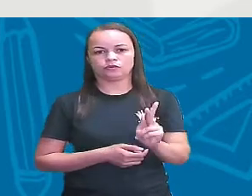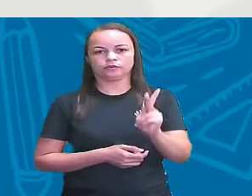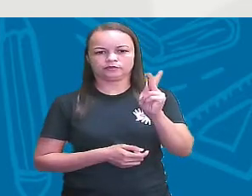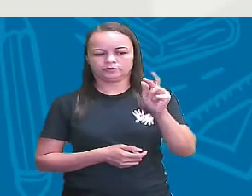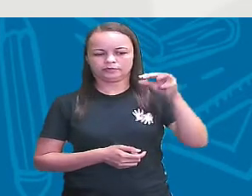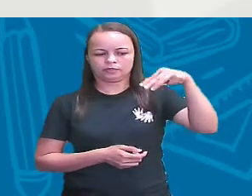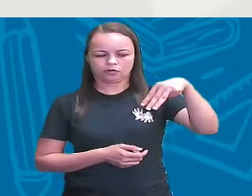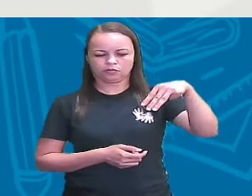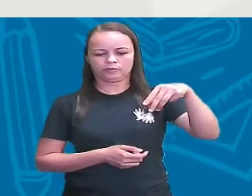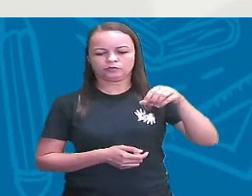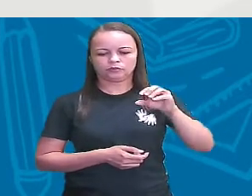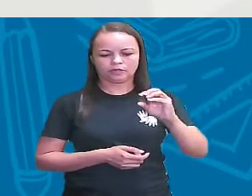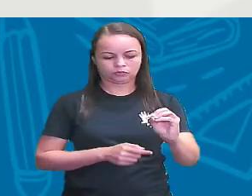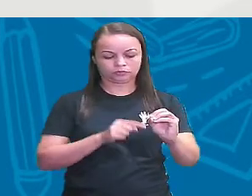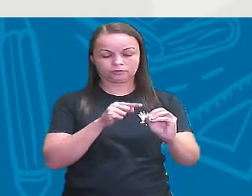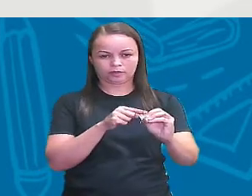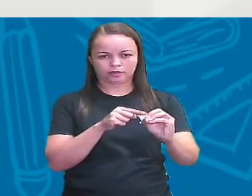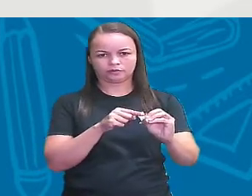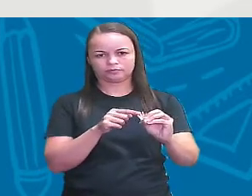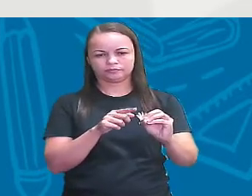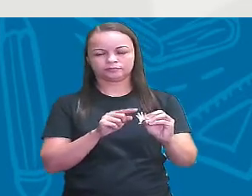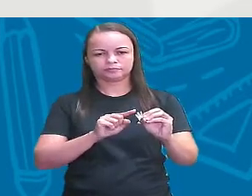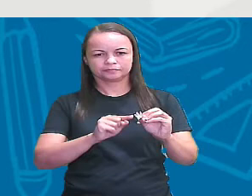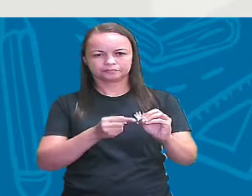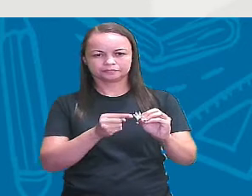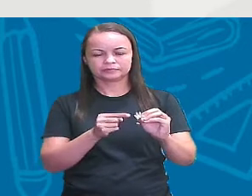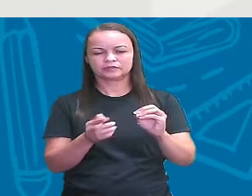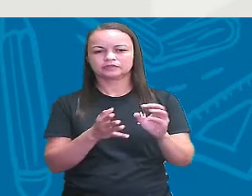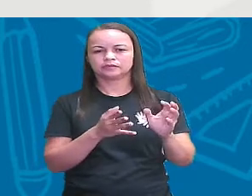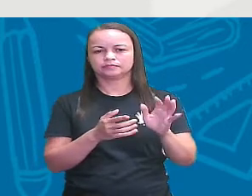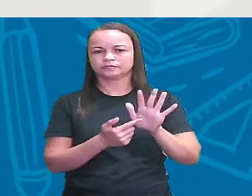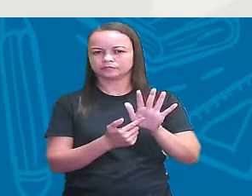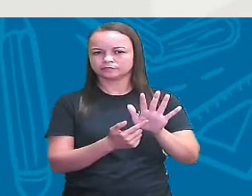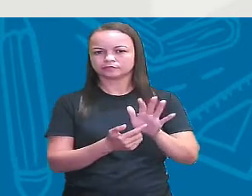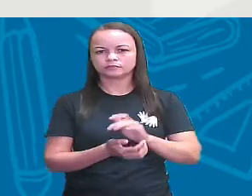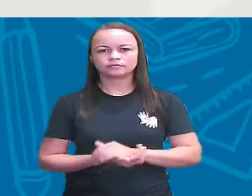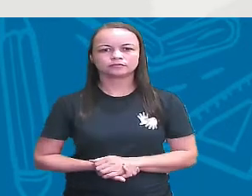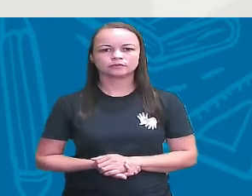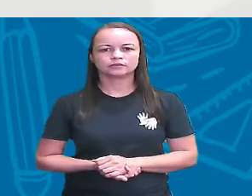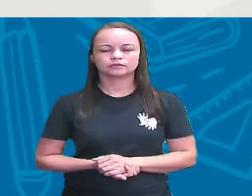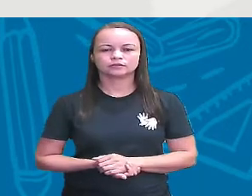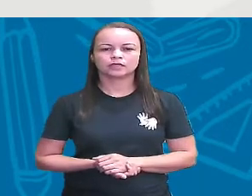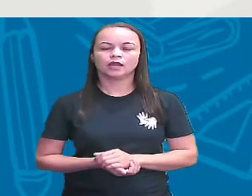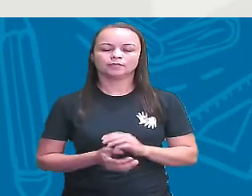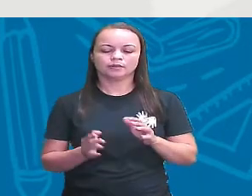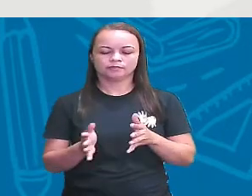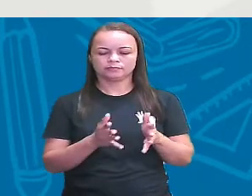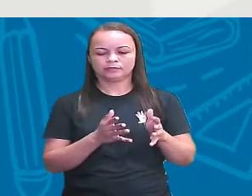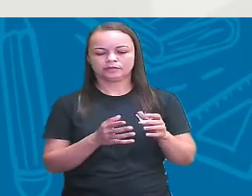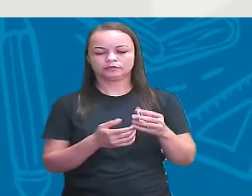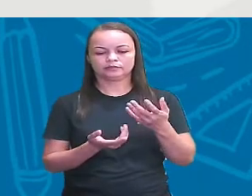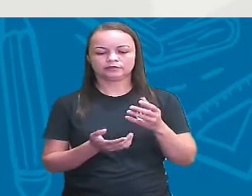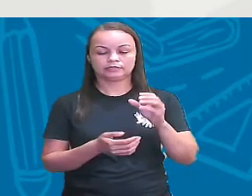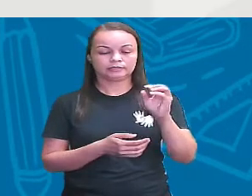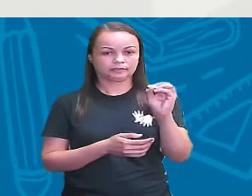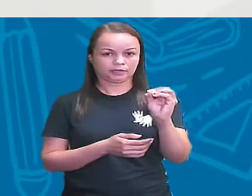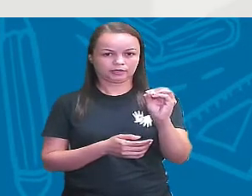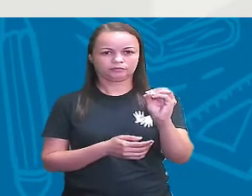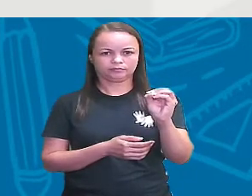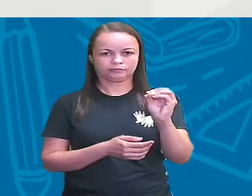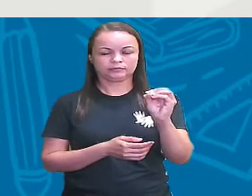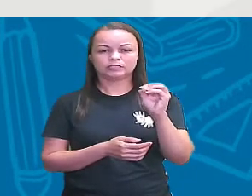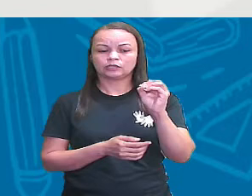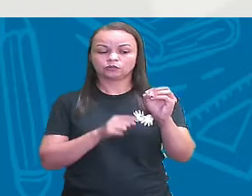quilômetro, porque ele me traz a questão, ele me traz em quilômetro. A minha parte inteira é zero,